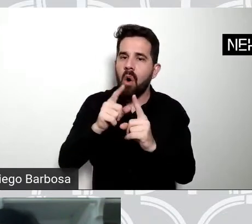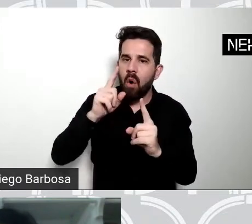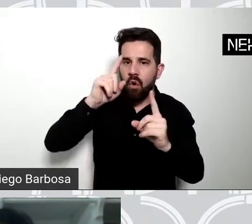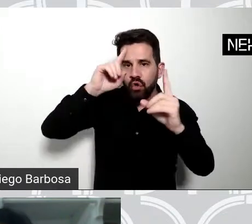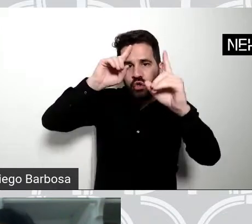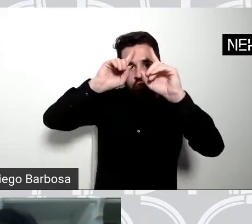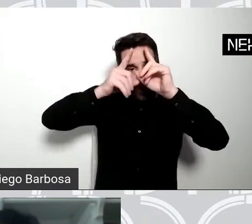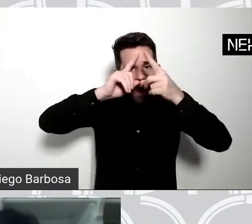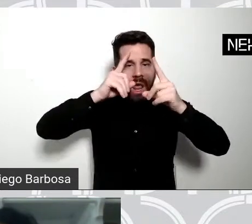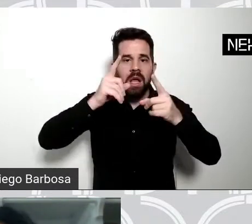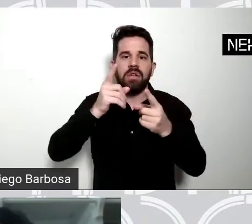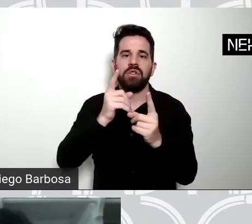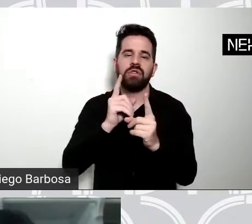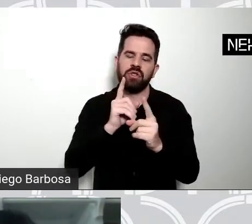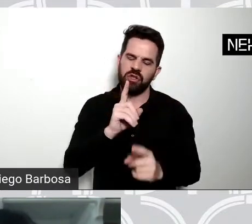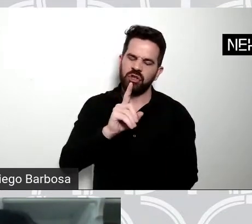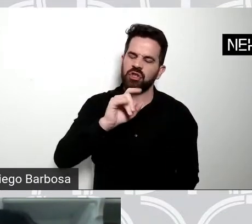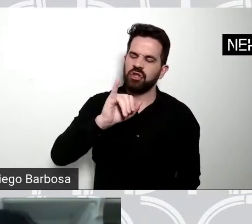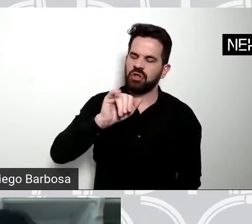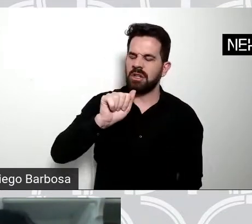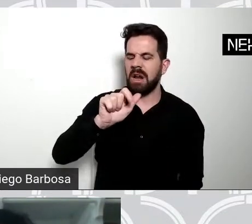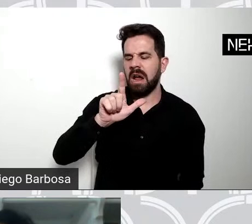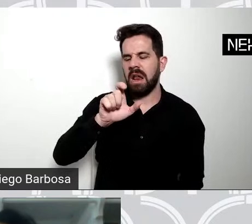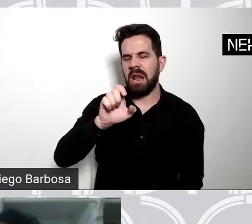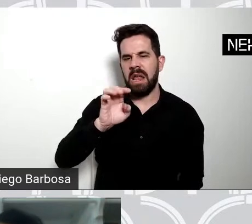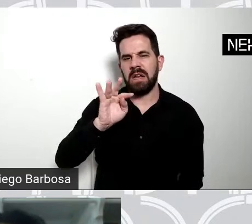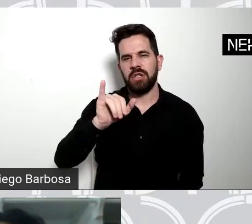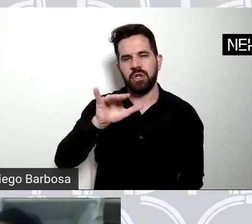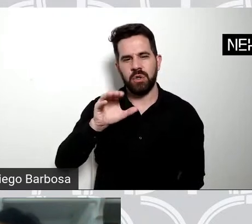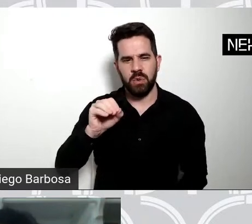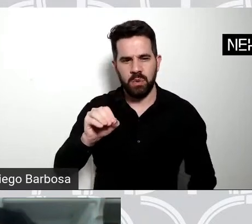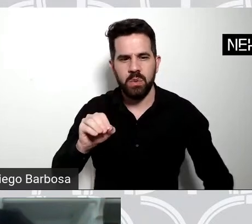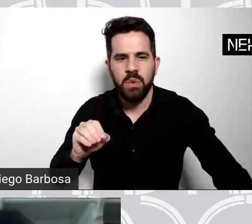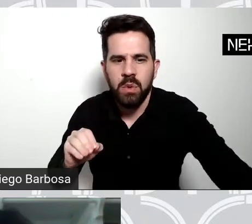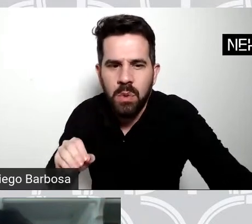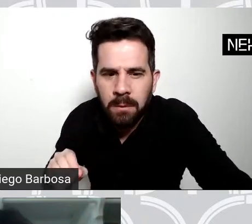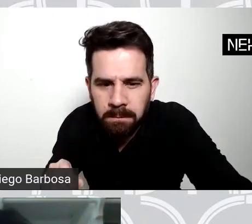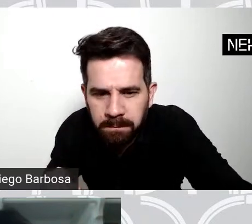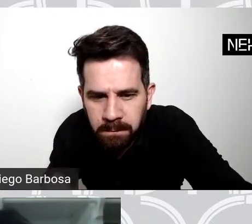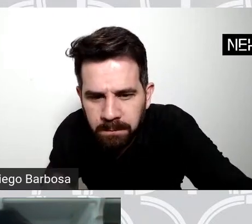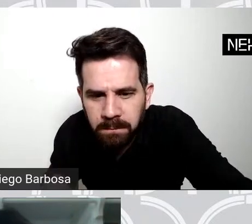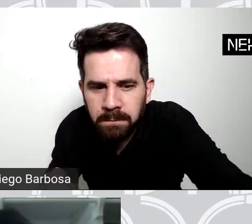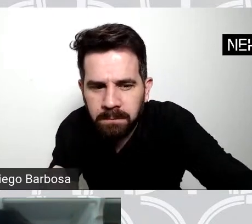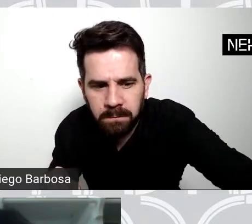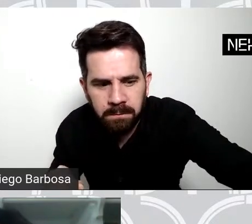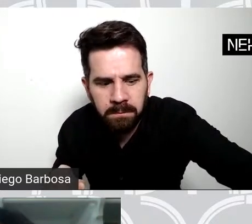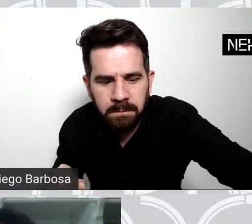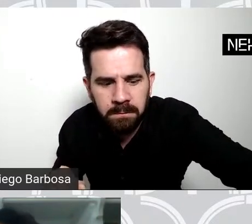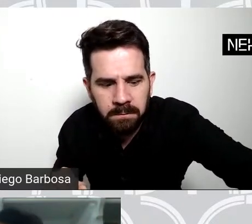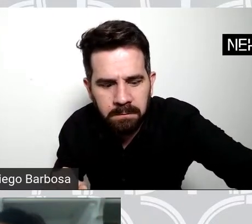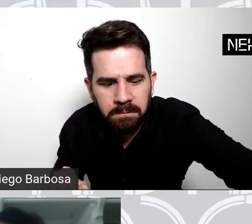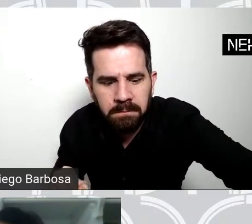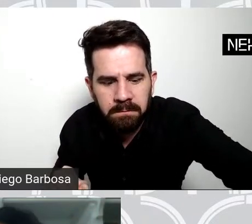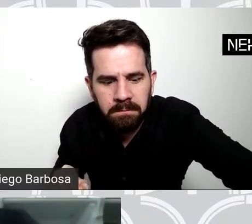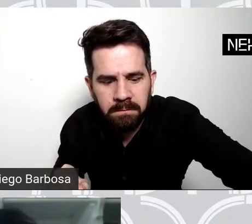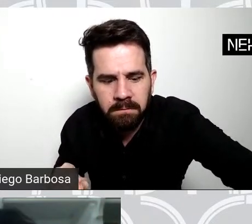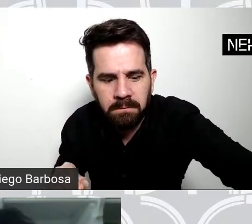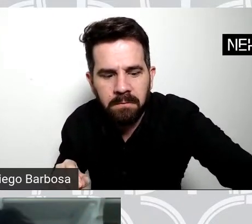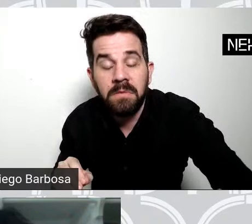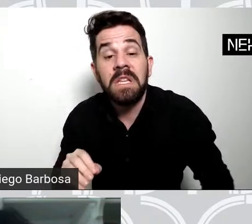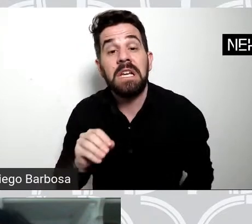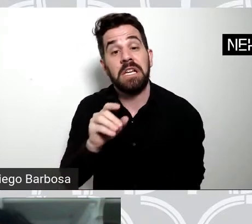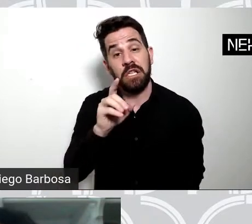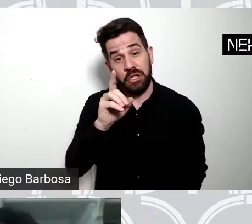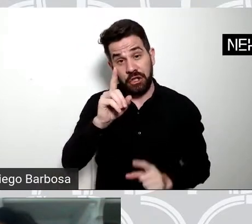tensão. E é por isso que eu estudo Antônio Cândido, porque ele é o crítico literário brasileiro que traz essa